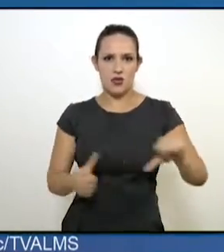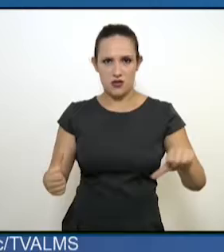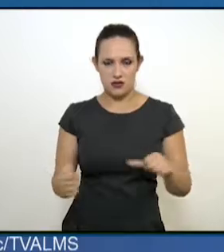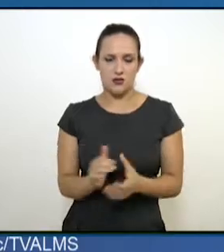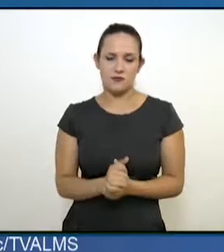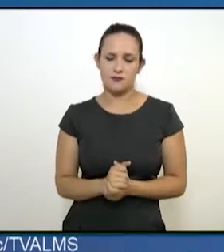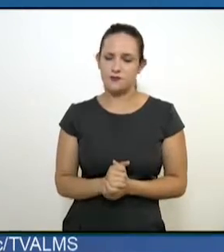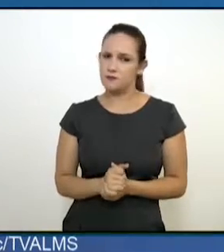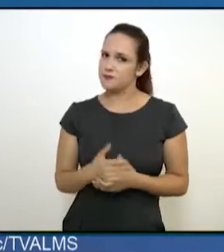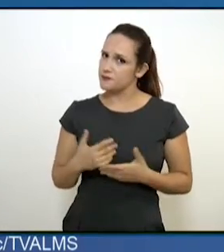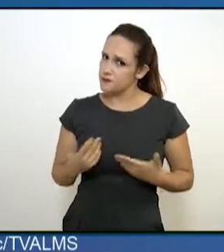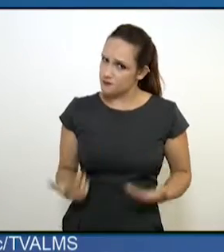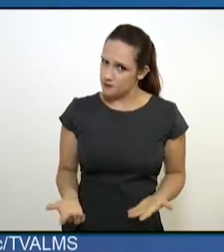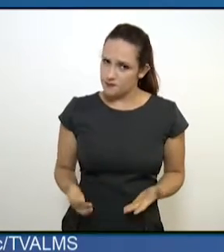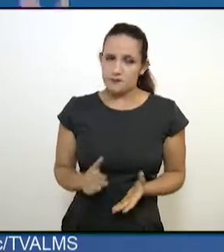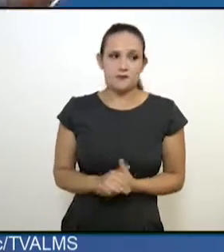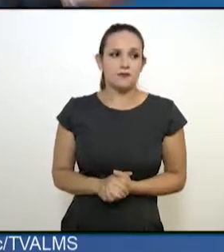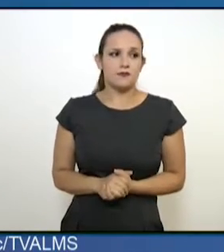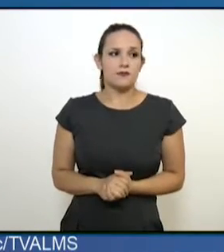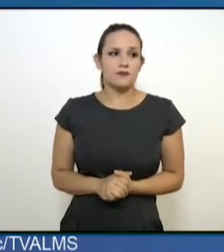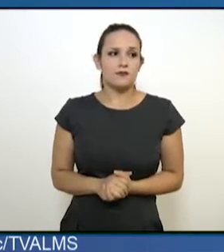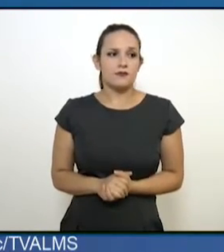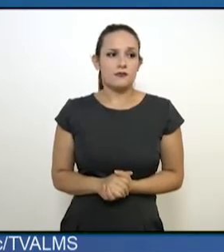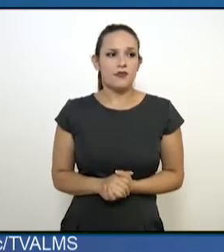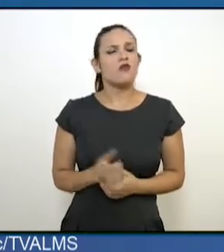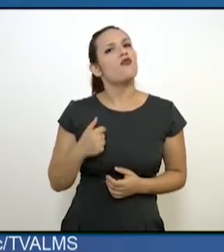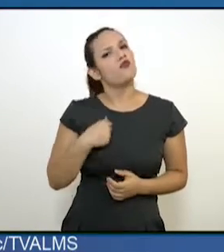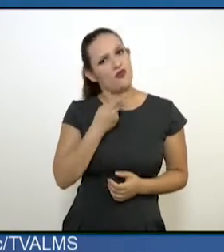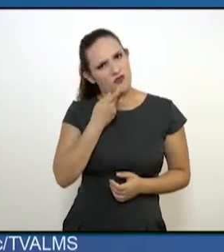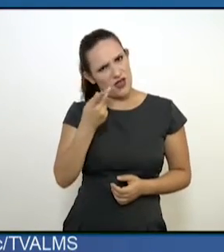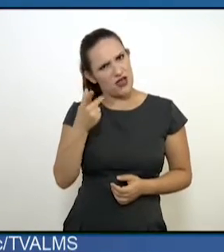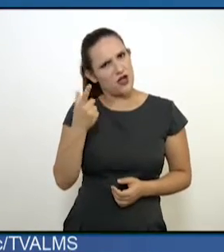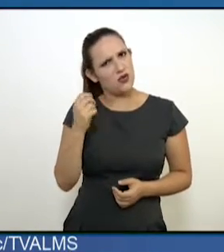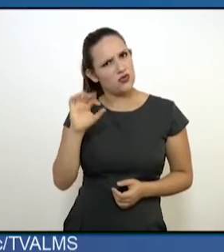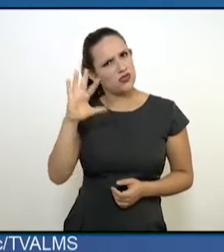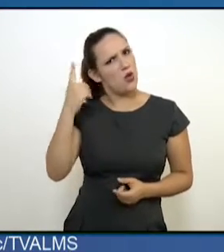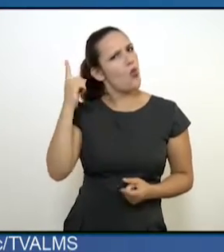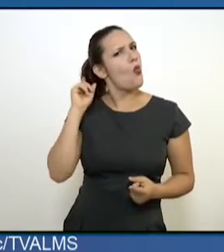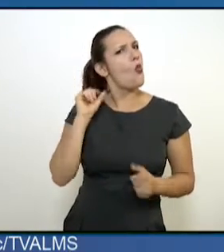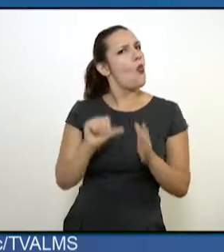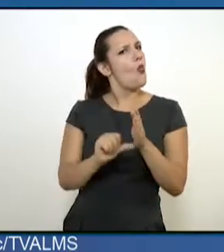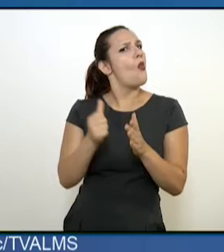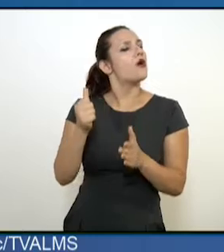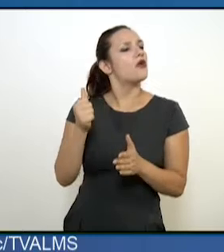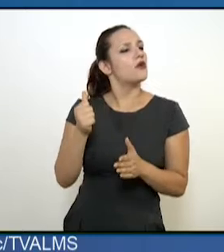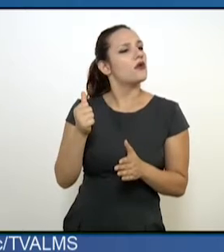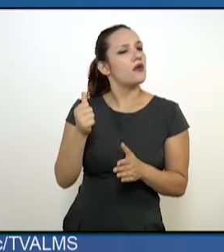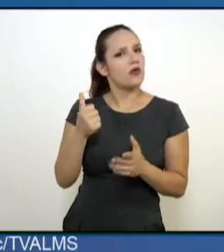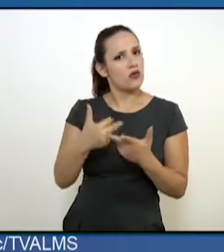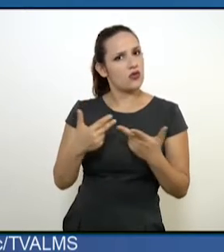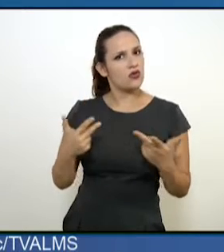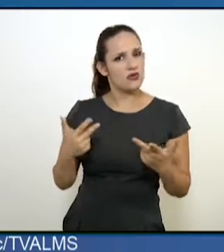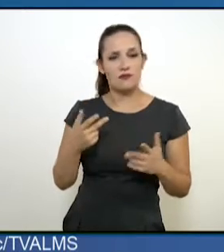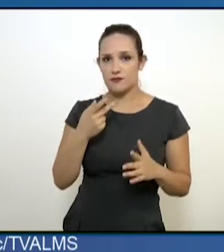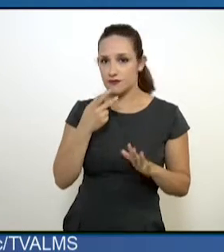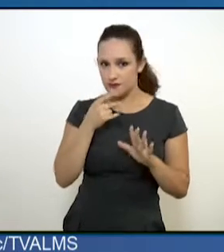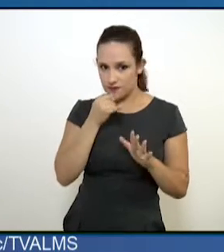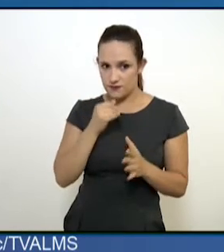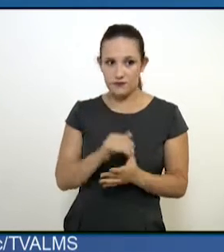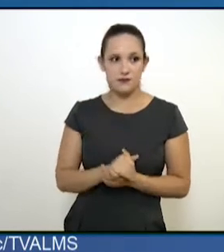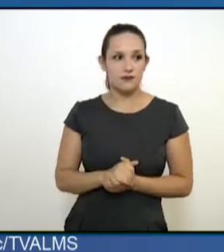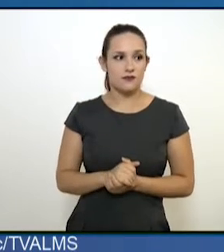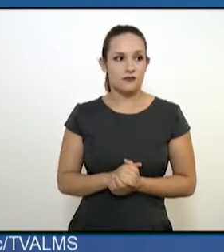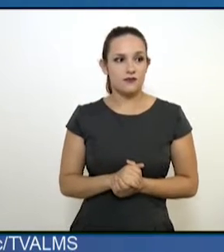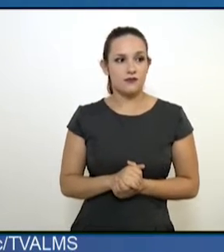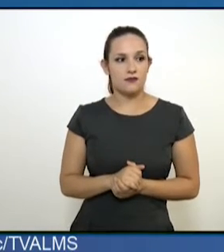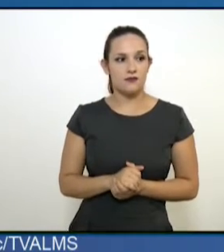O presidente acabou, vou citar apenas um caso de tiro no pé, quando indicou para